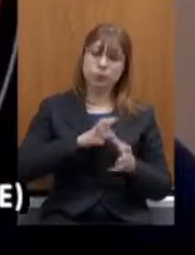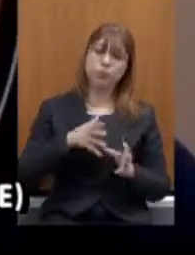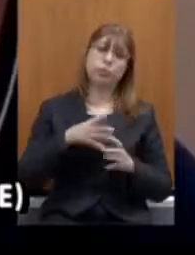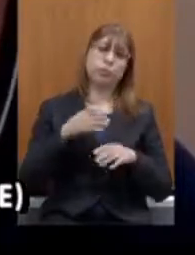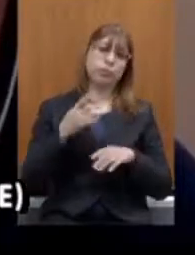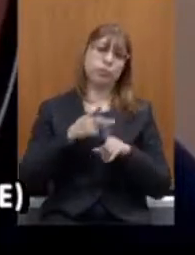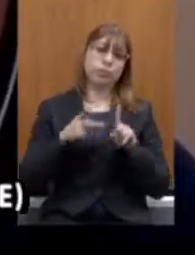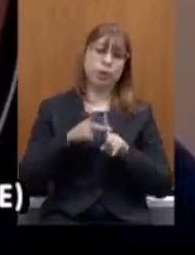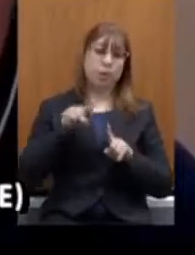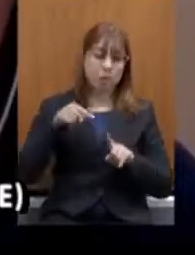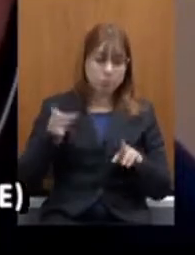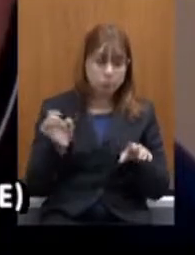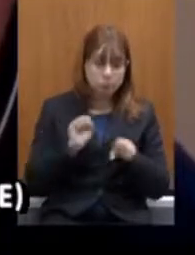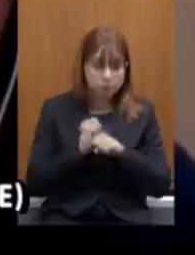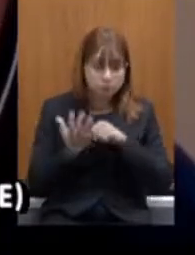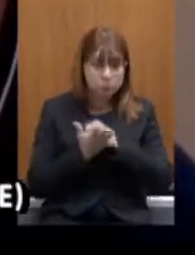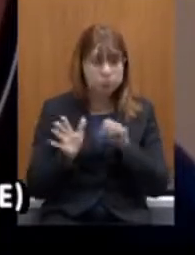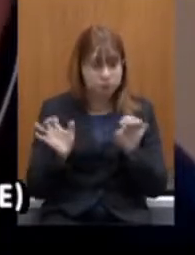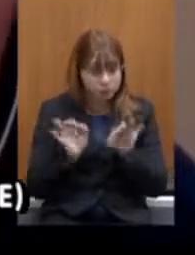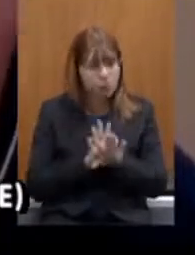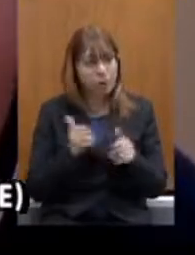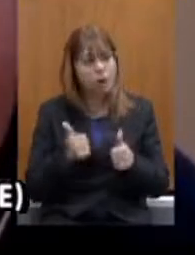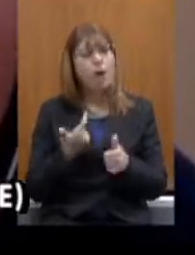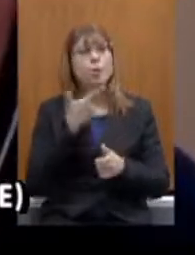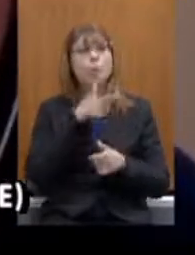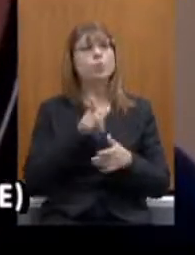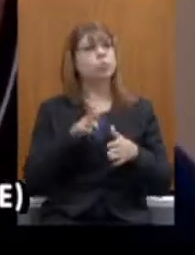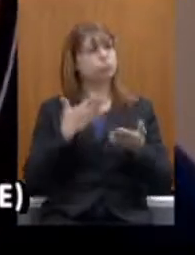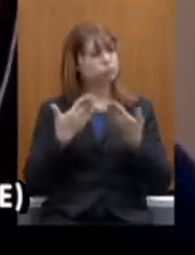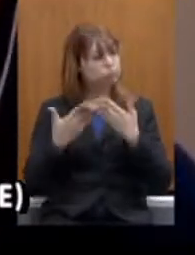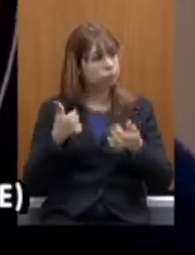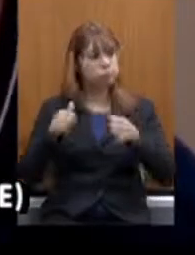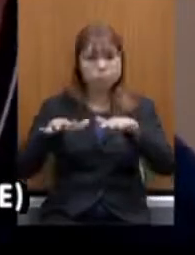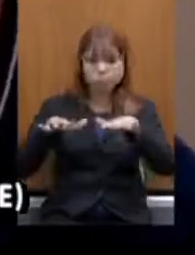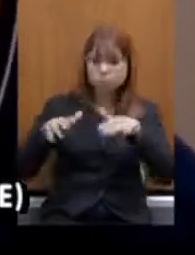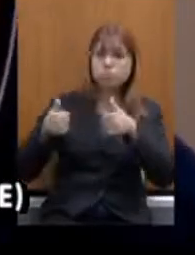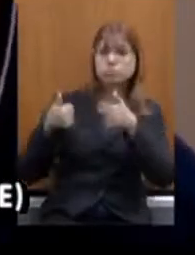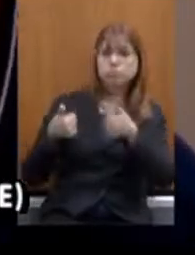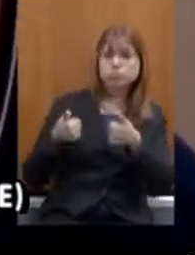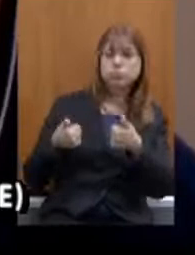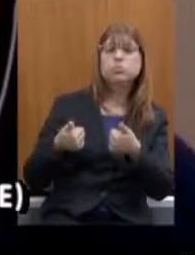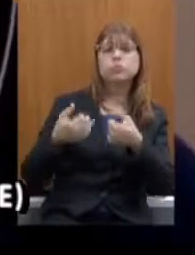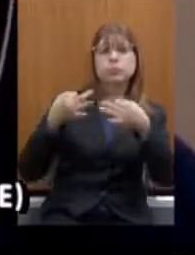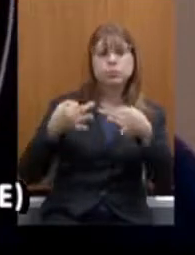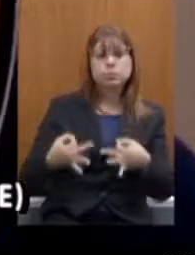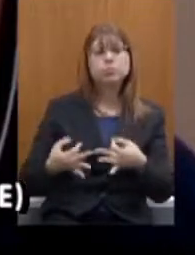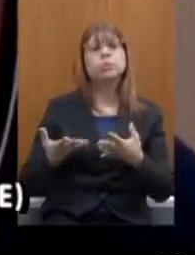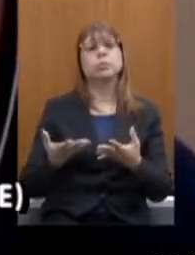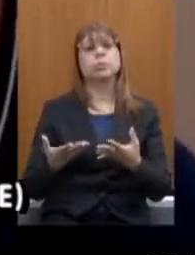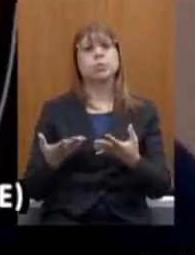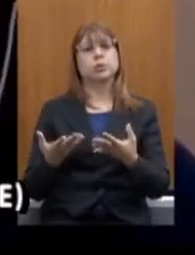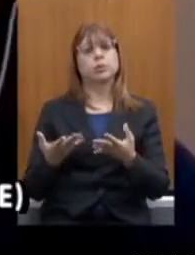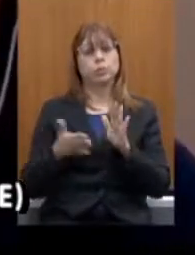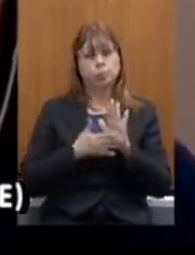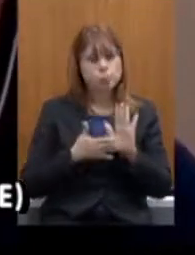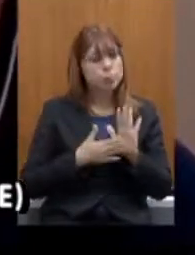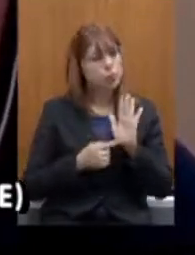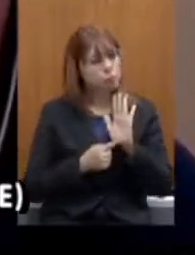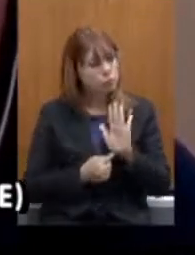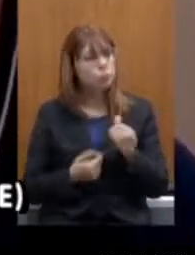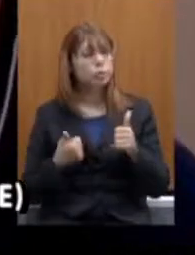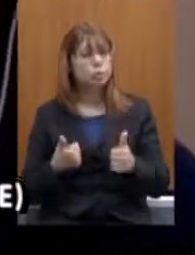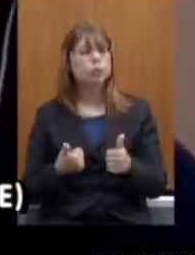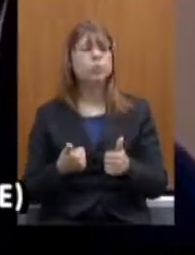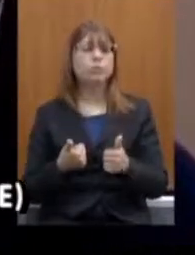anemia uma oportunidade de fazer um debate é ampliado o debate realmente rico com proposituras e